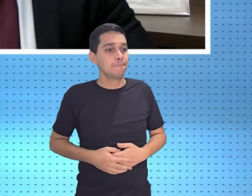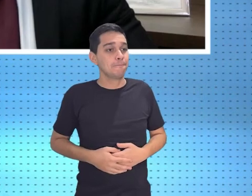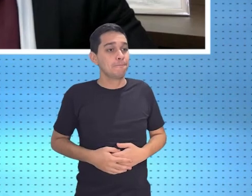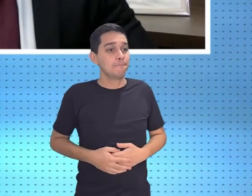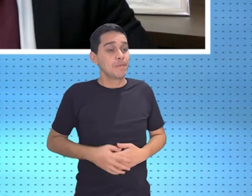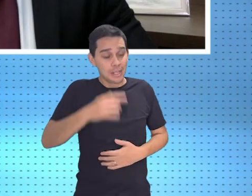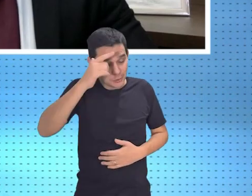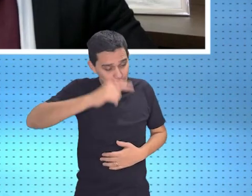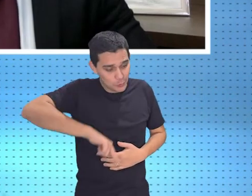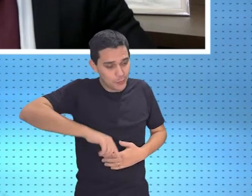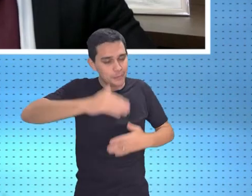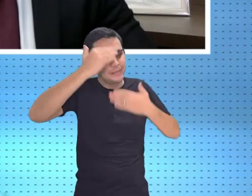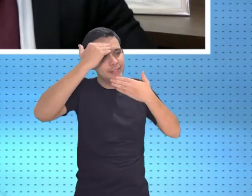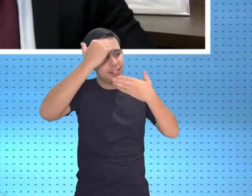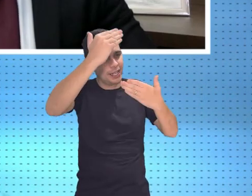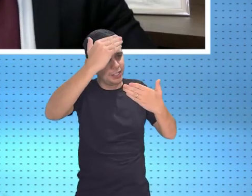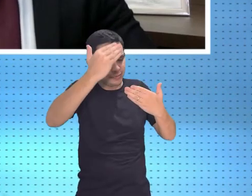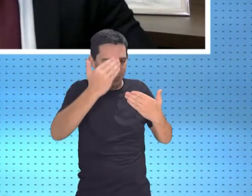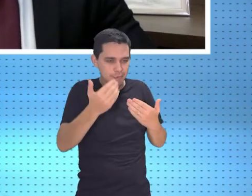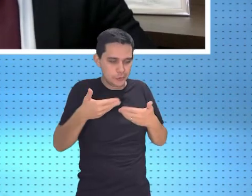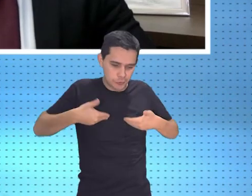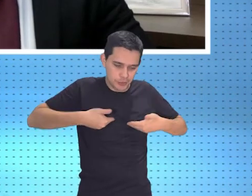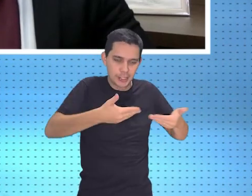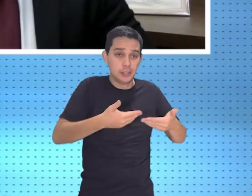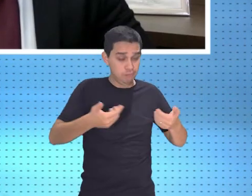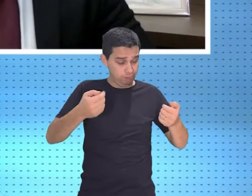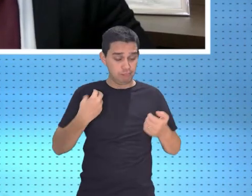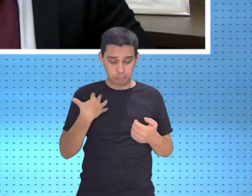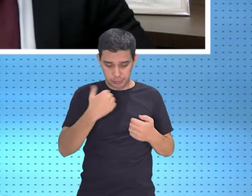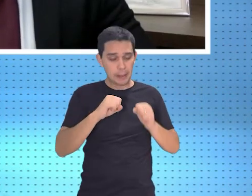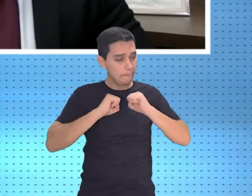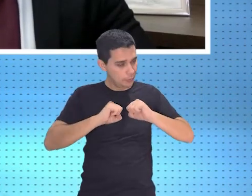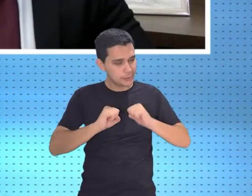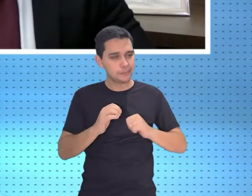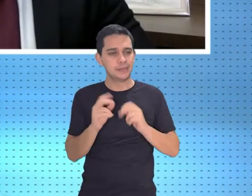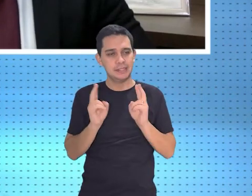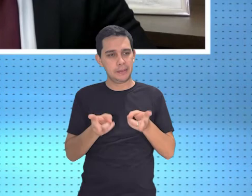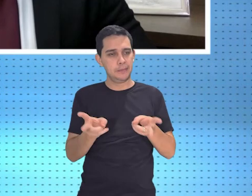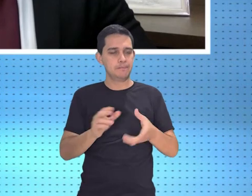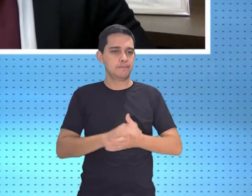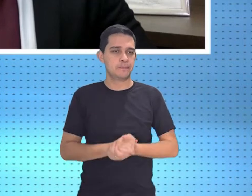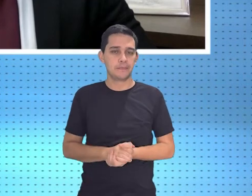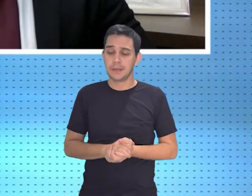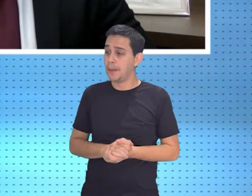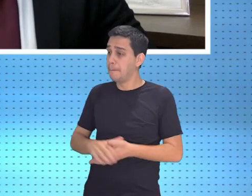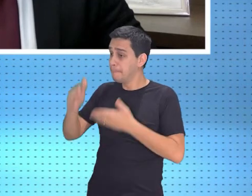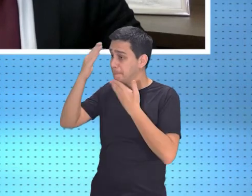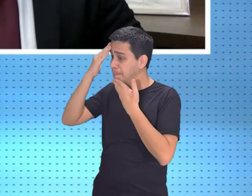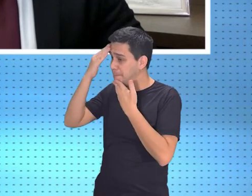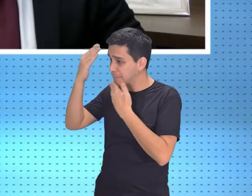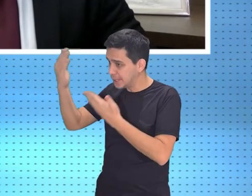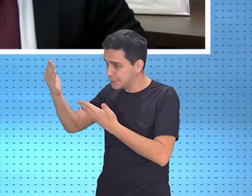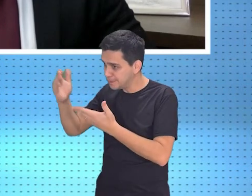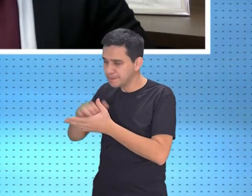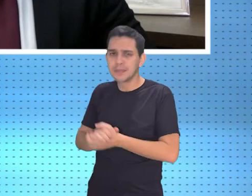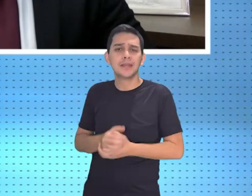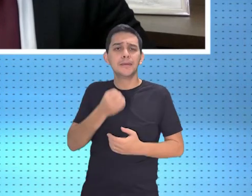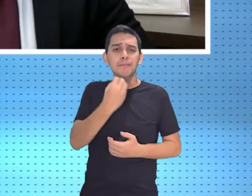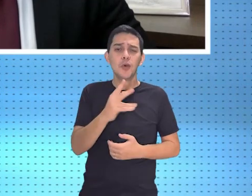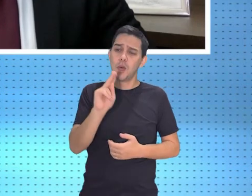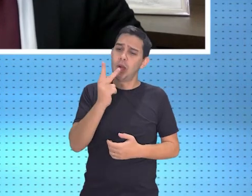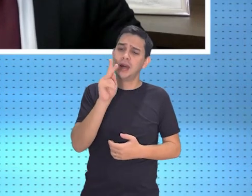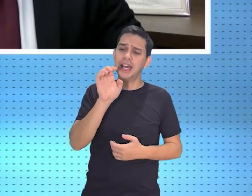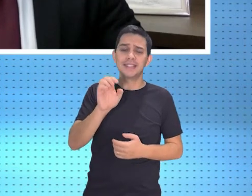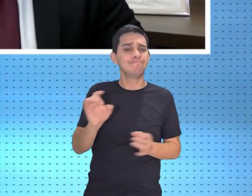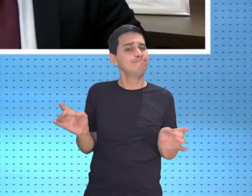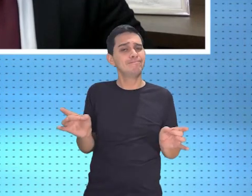uma vez agradeço pela oportunidade, Fabíola, e estou sempre à disposição. Obrigada. Bom, o Hora Extra fica por